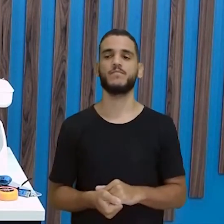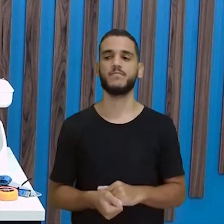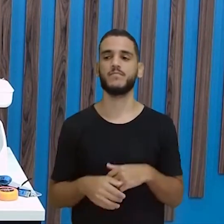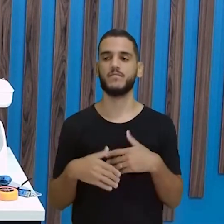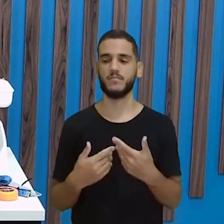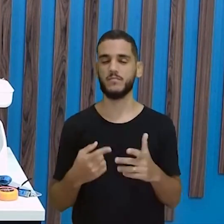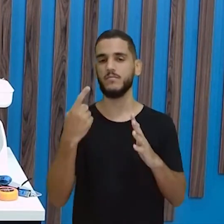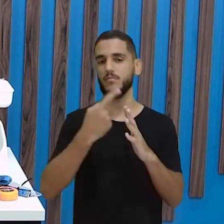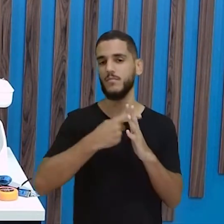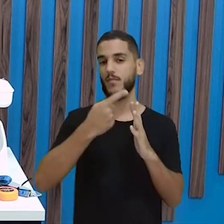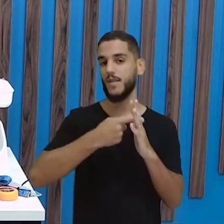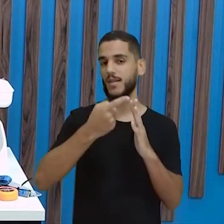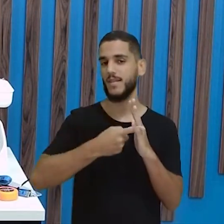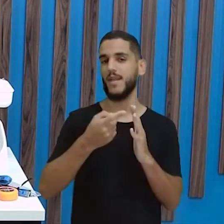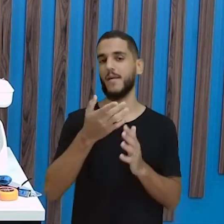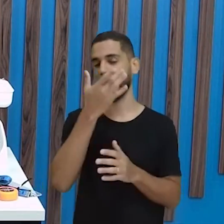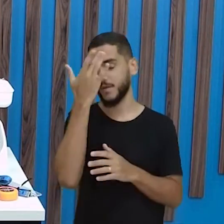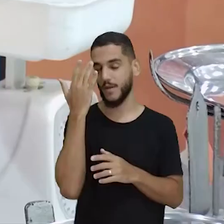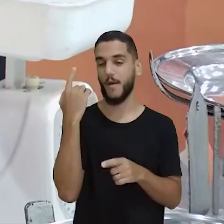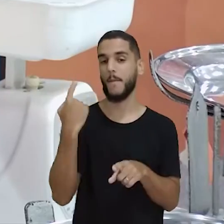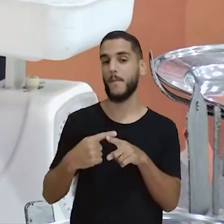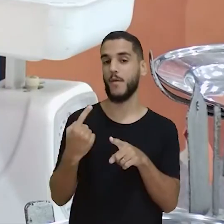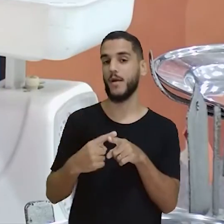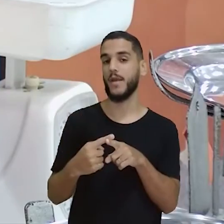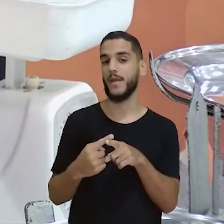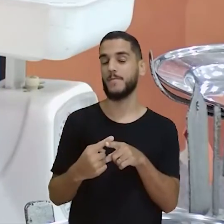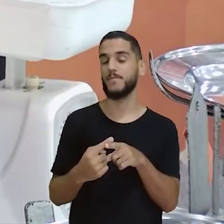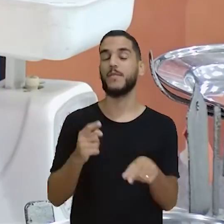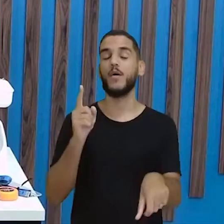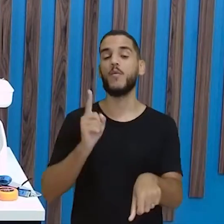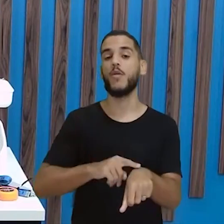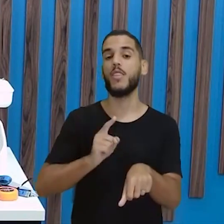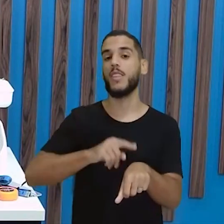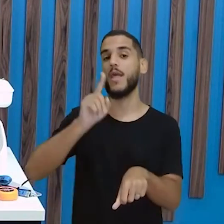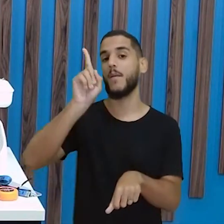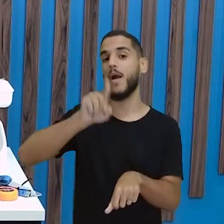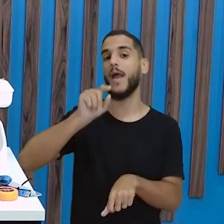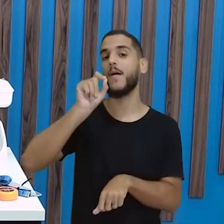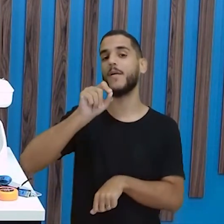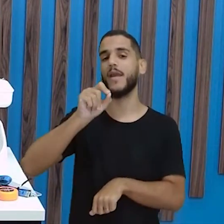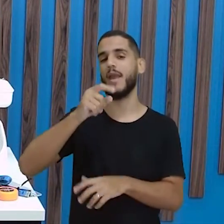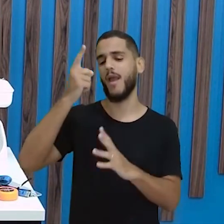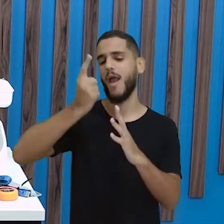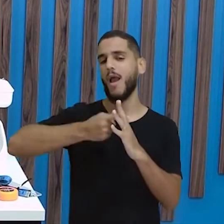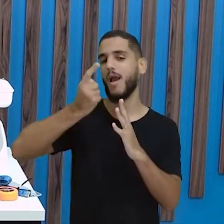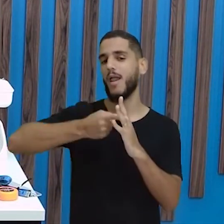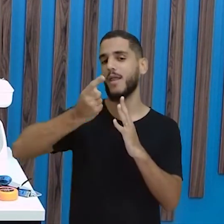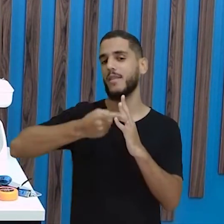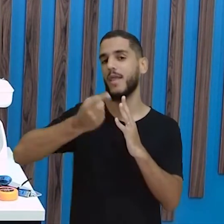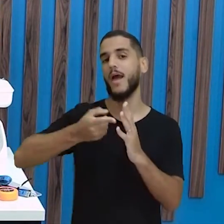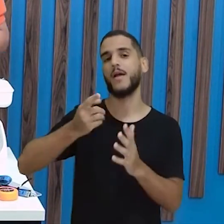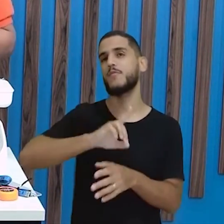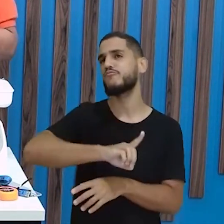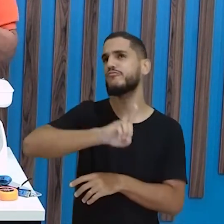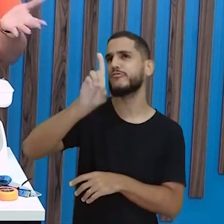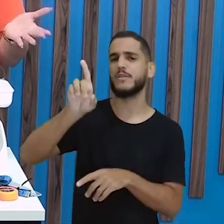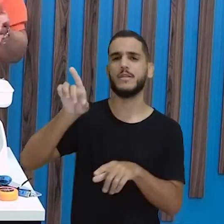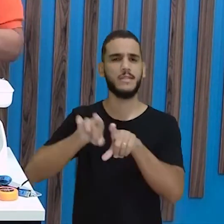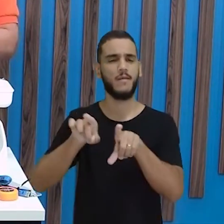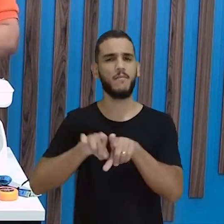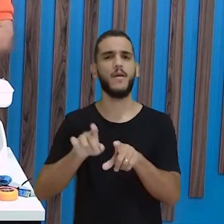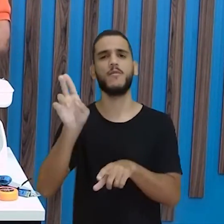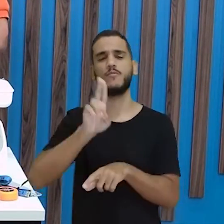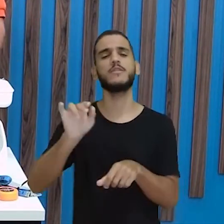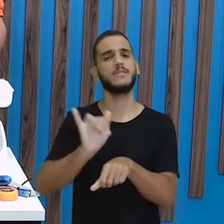o calendário, pessoal, porque o tempo também é medido através dos dias, né? Dos dias,